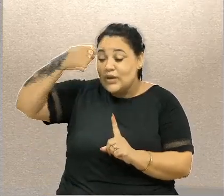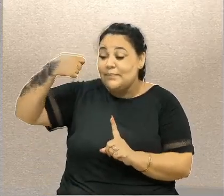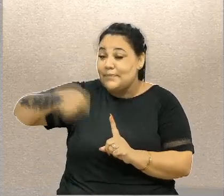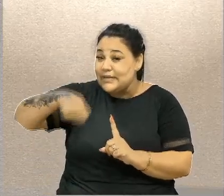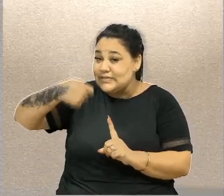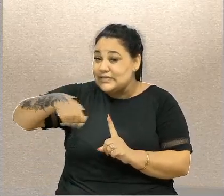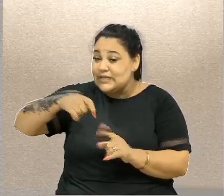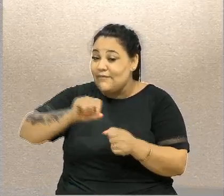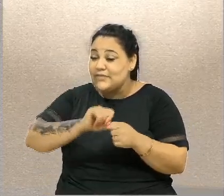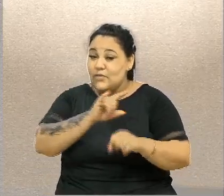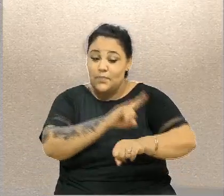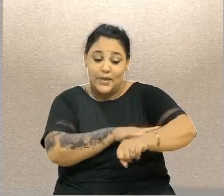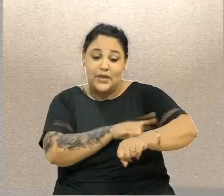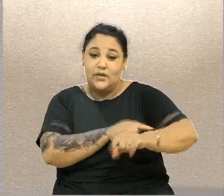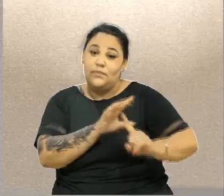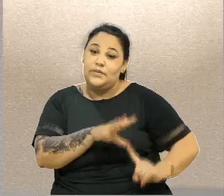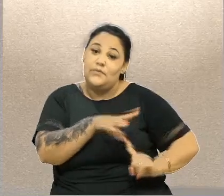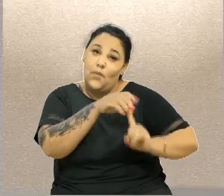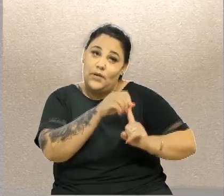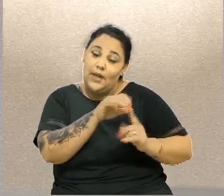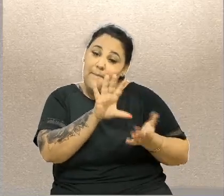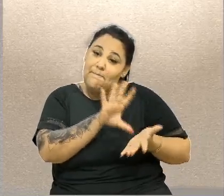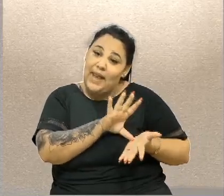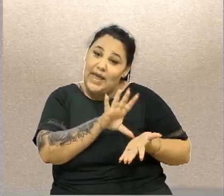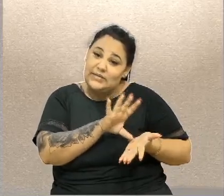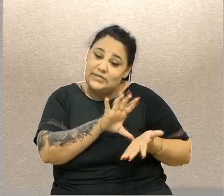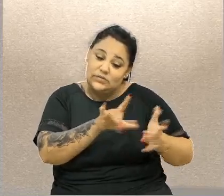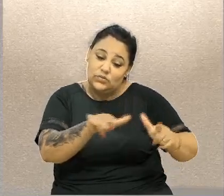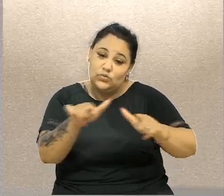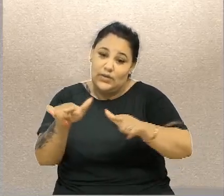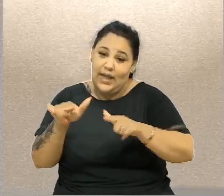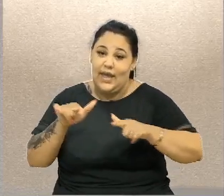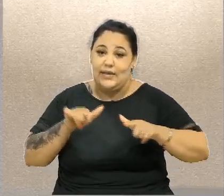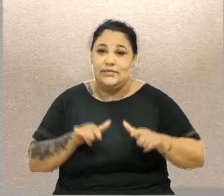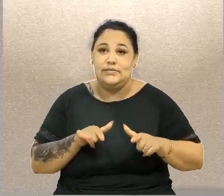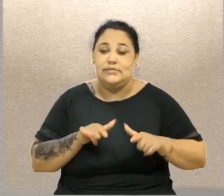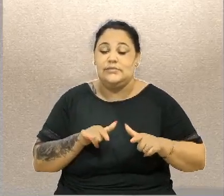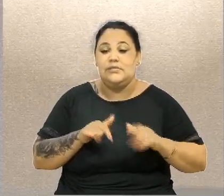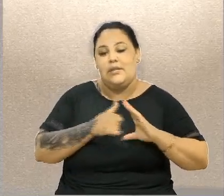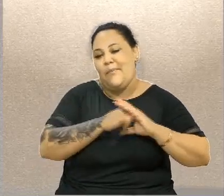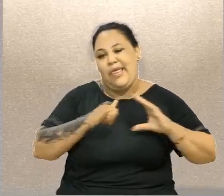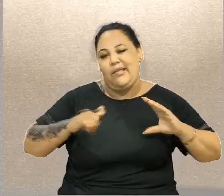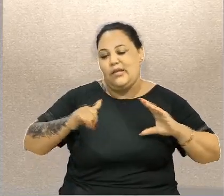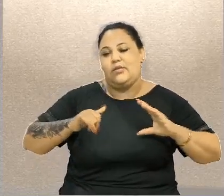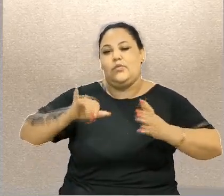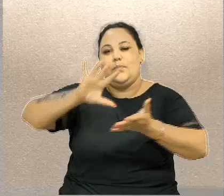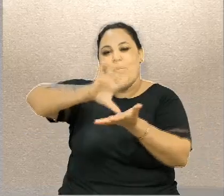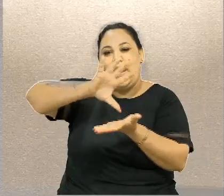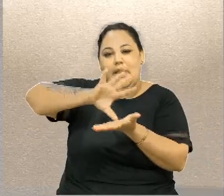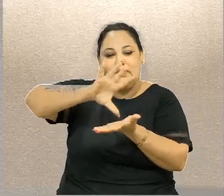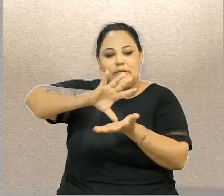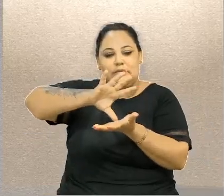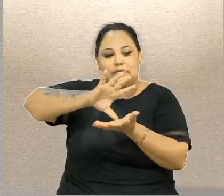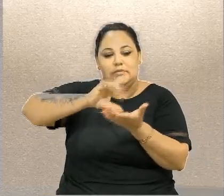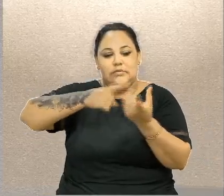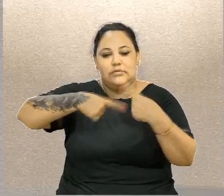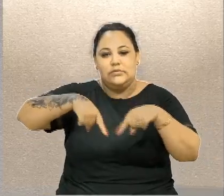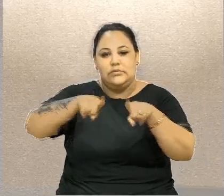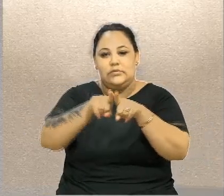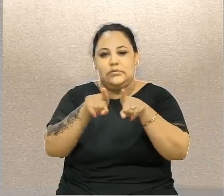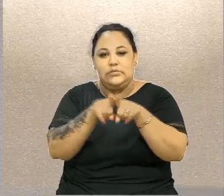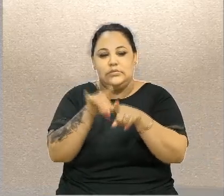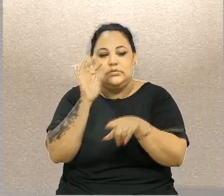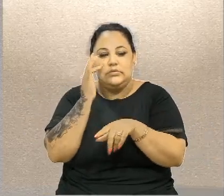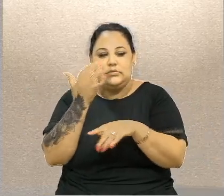com que o banheiro, principalmente da praça, em lugares específicos da cidade, São Pelegrino, Praça Dante, Estação Férrea, se